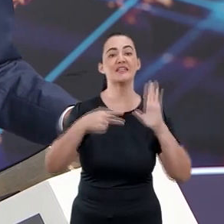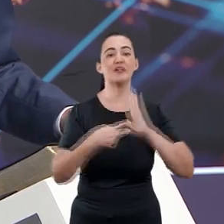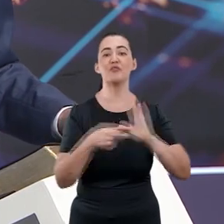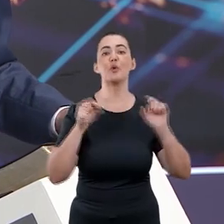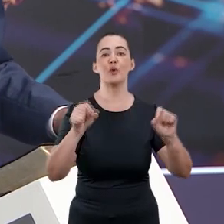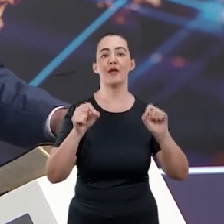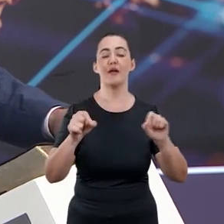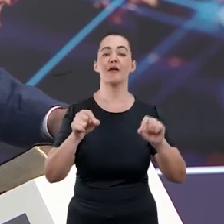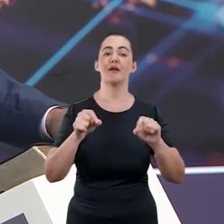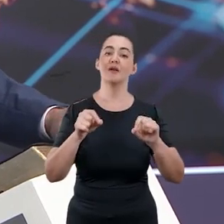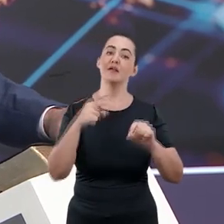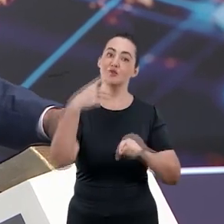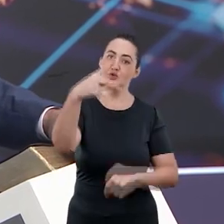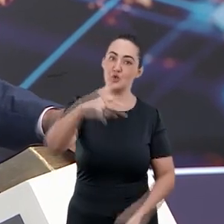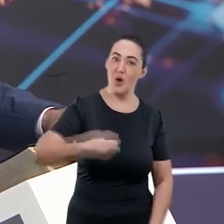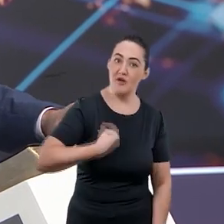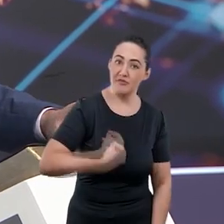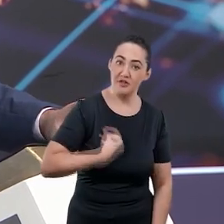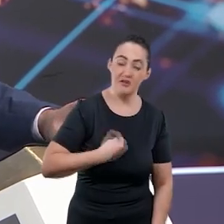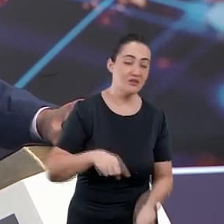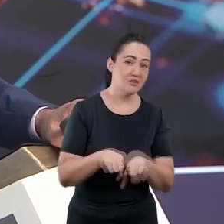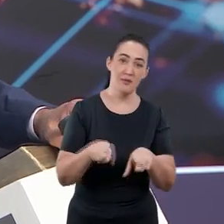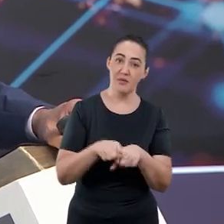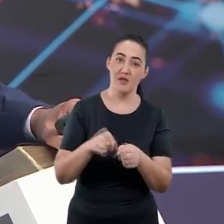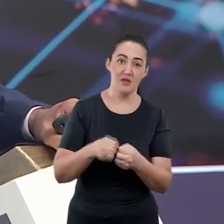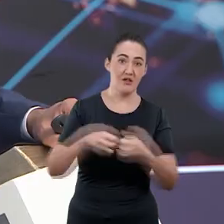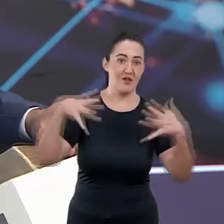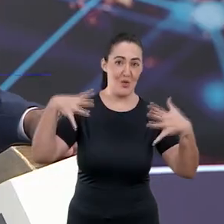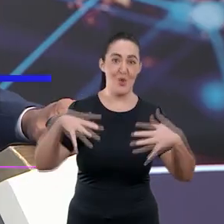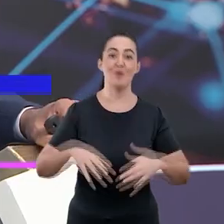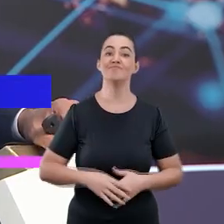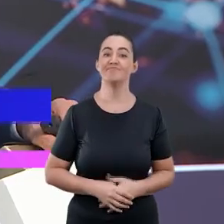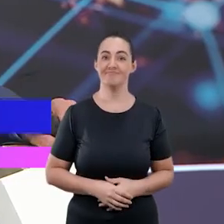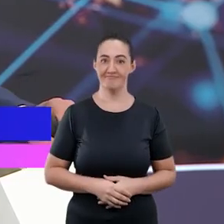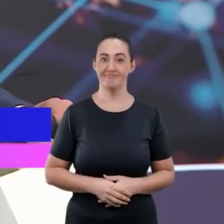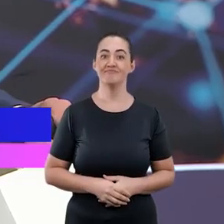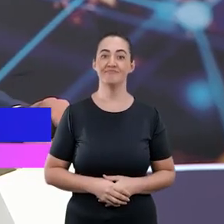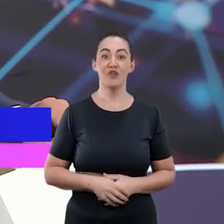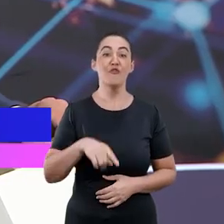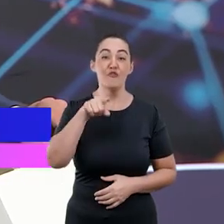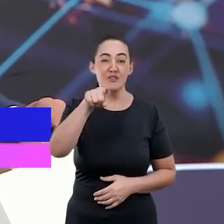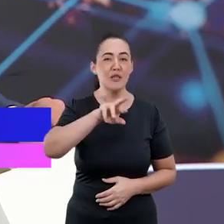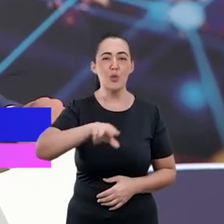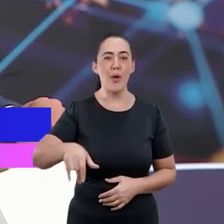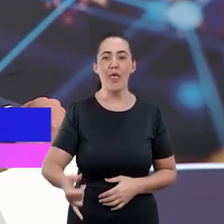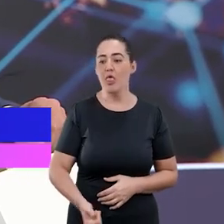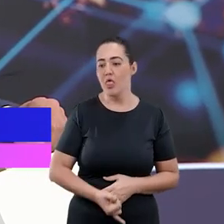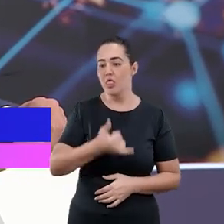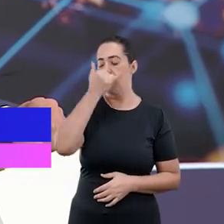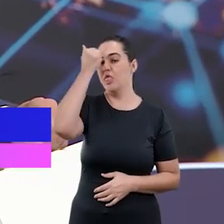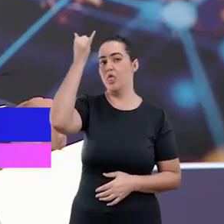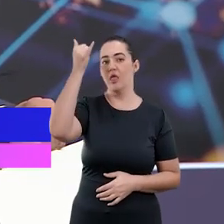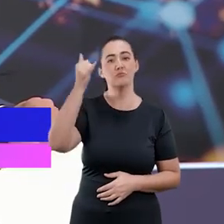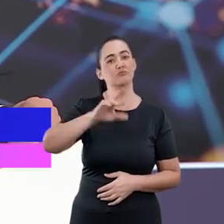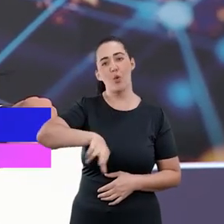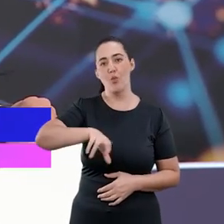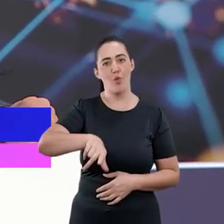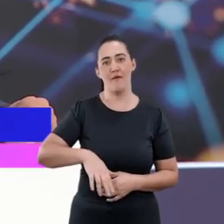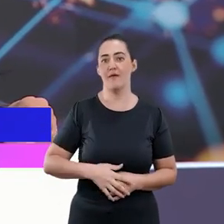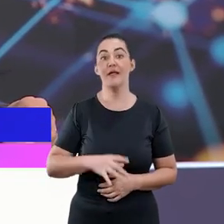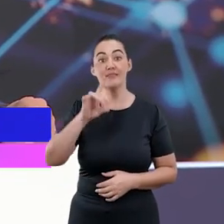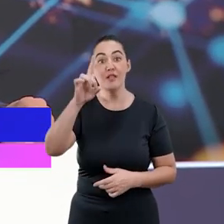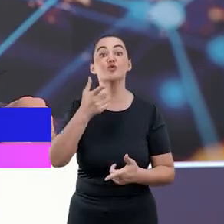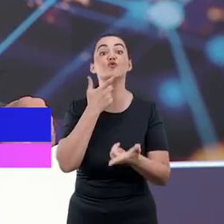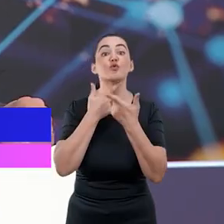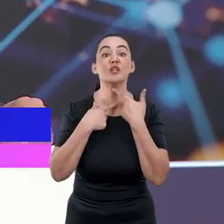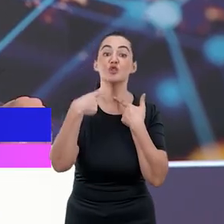é o seu Criador. Você não é um erro, você não é um equívoco, você tem uma origem nobre. Você é meio